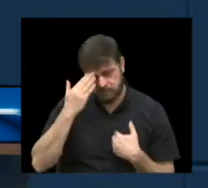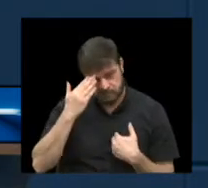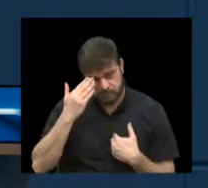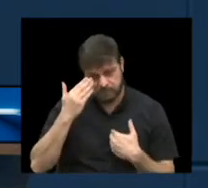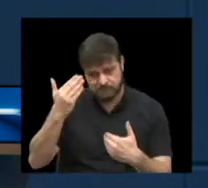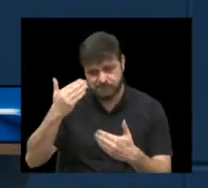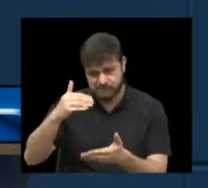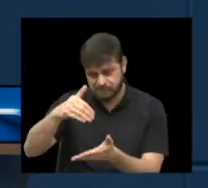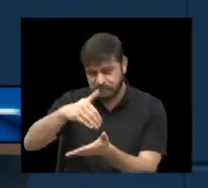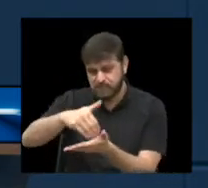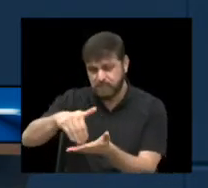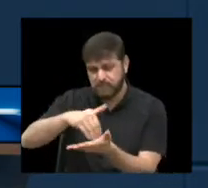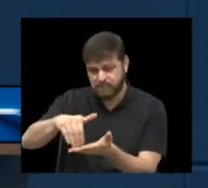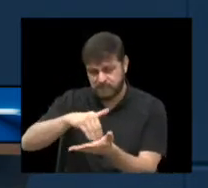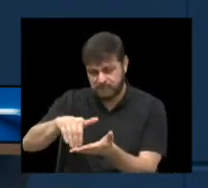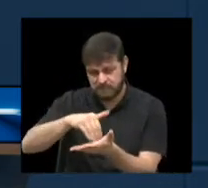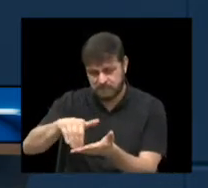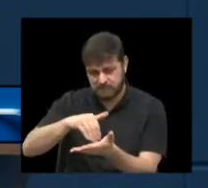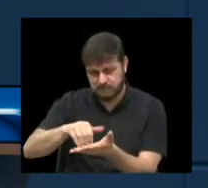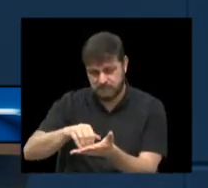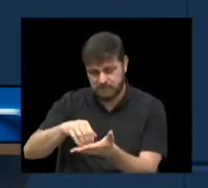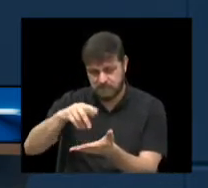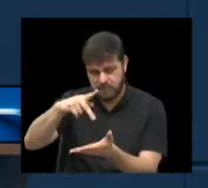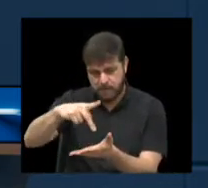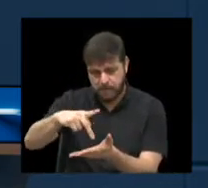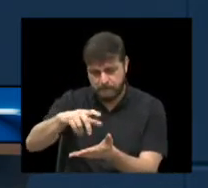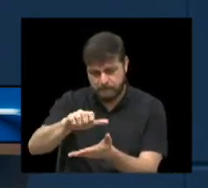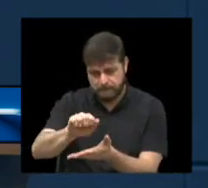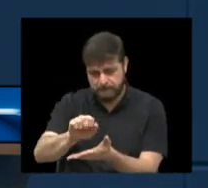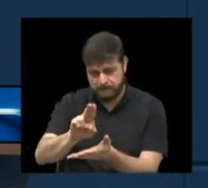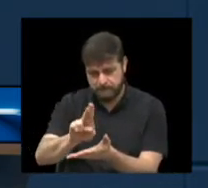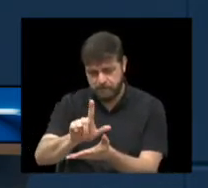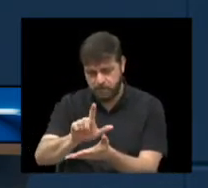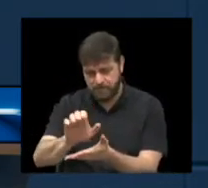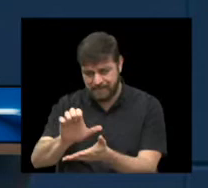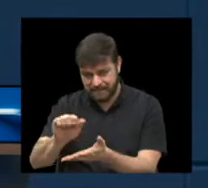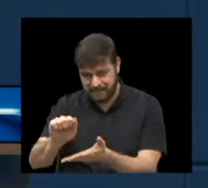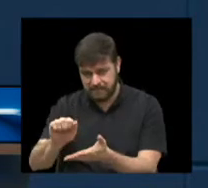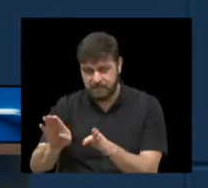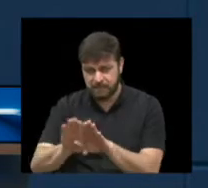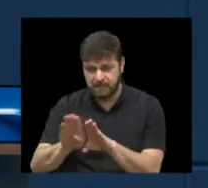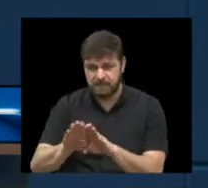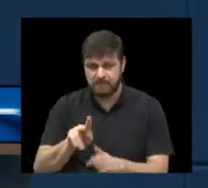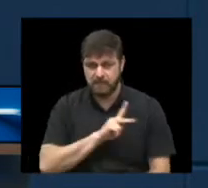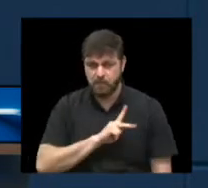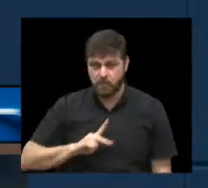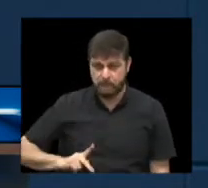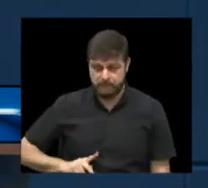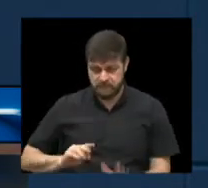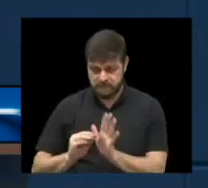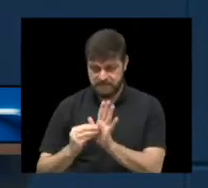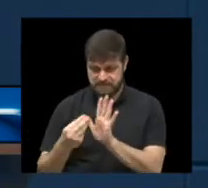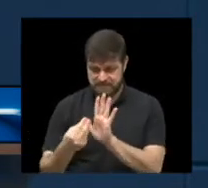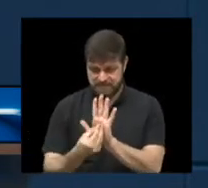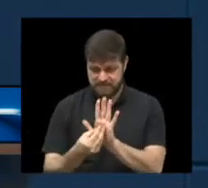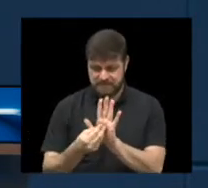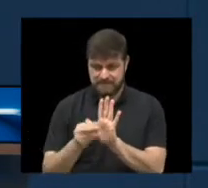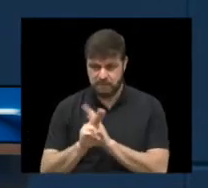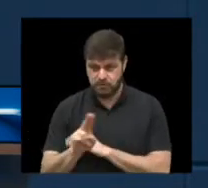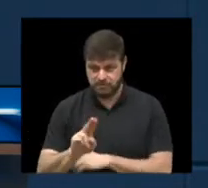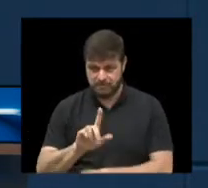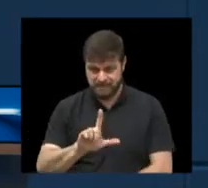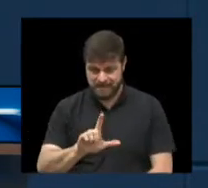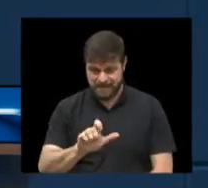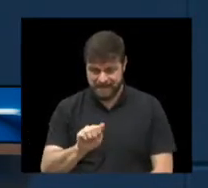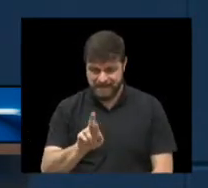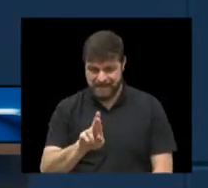o secretário de Serviços Públicos, senhor Ernesto Paulella, e o presidente da Sanasa, senhor Lídio Lara Romeu, que está